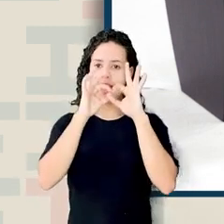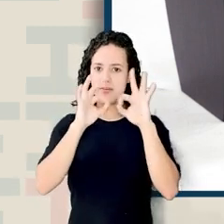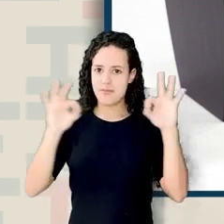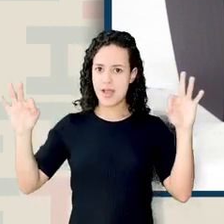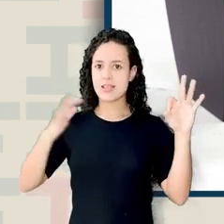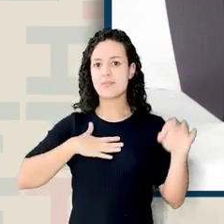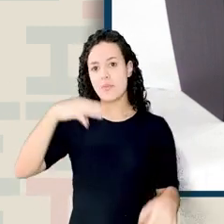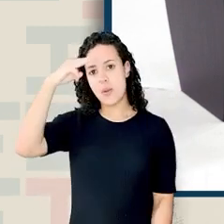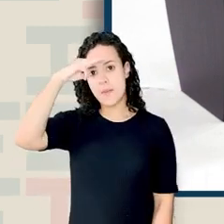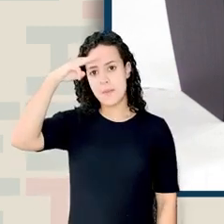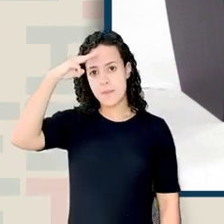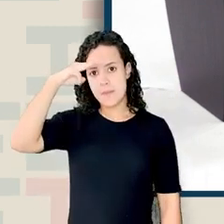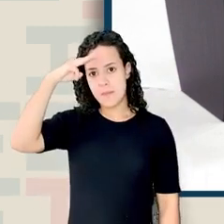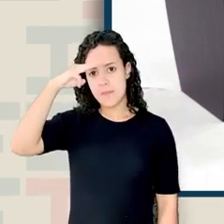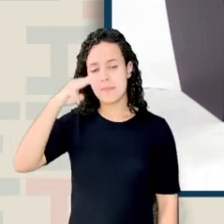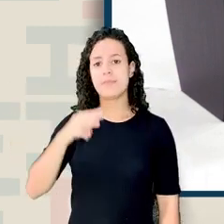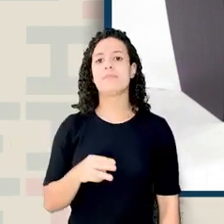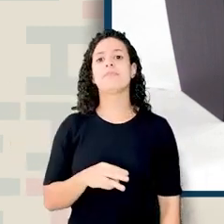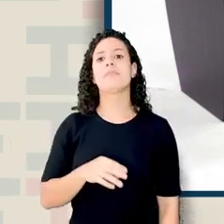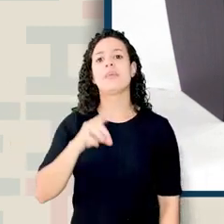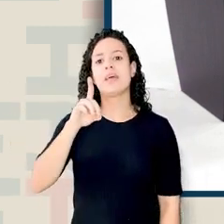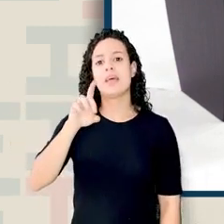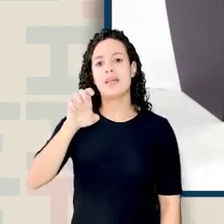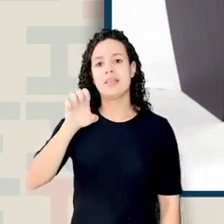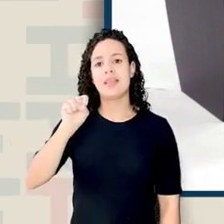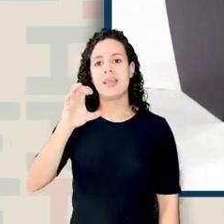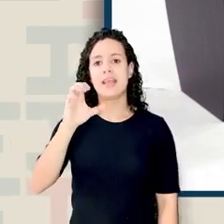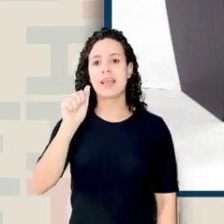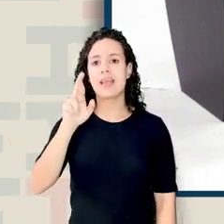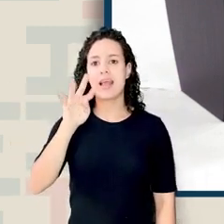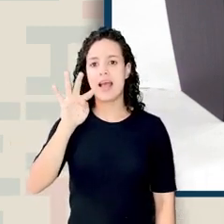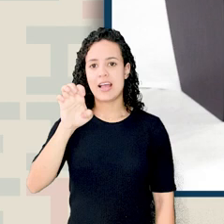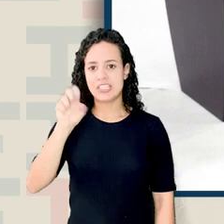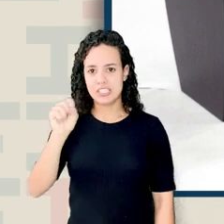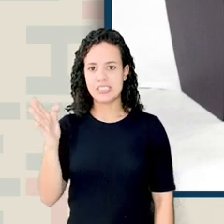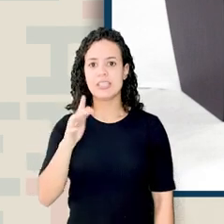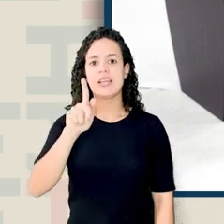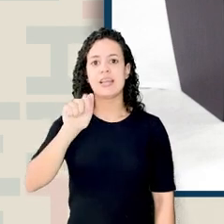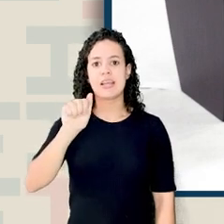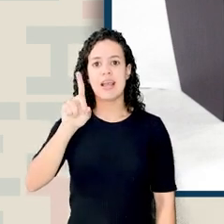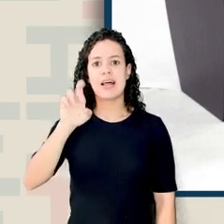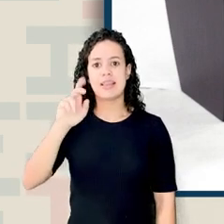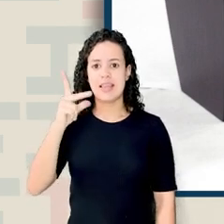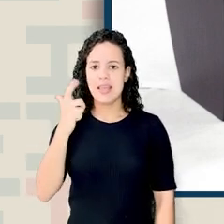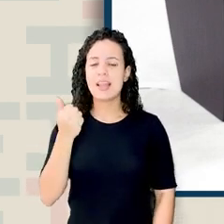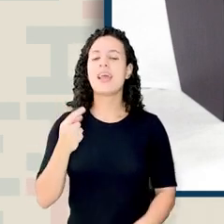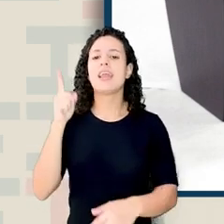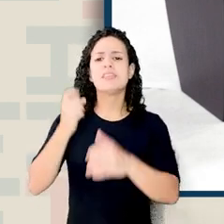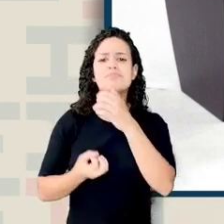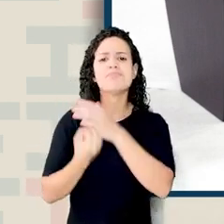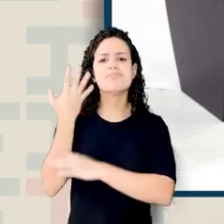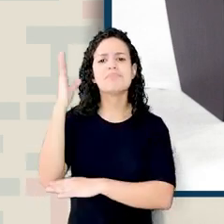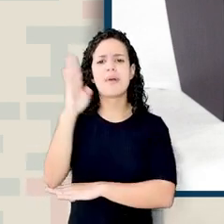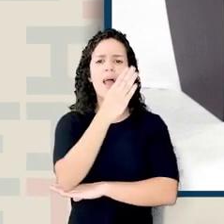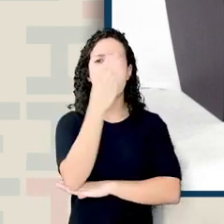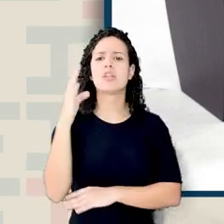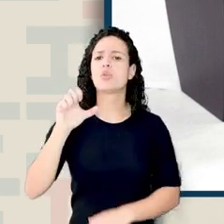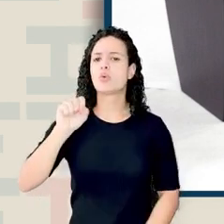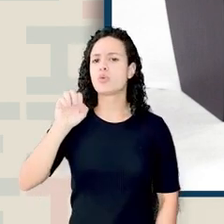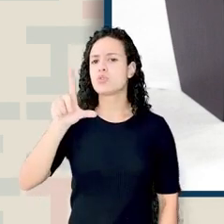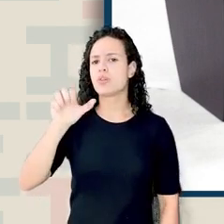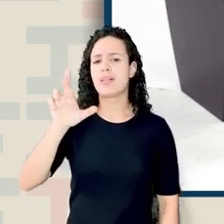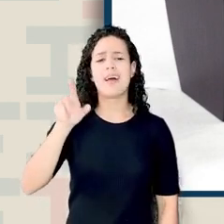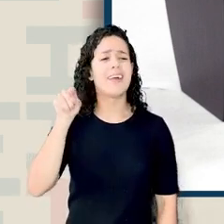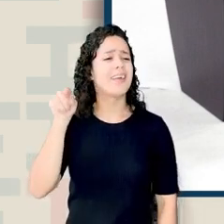meu mestre, griot Descartes Gadelha, que é um dos fundadores também do Maracatu Solar. Ele que foi um